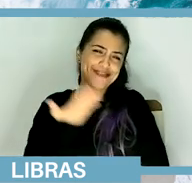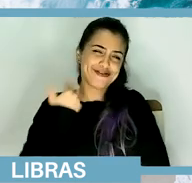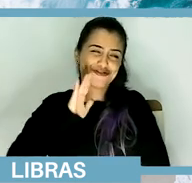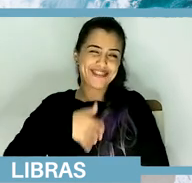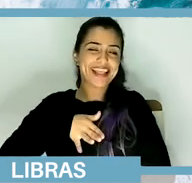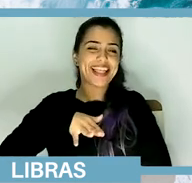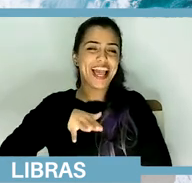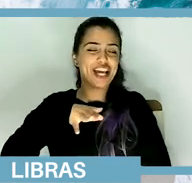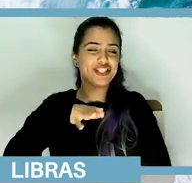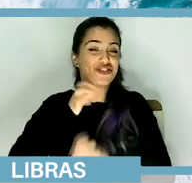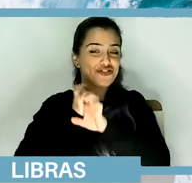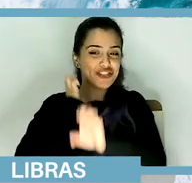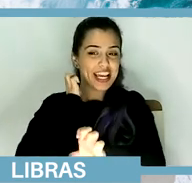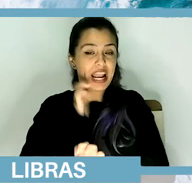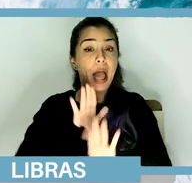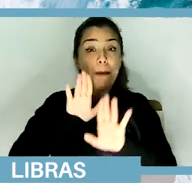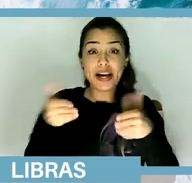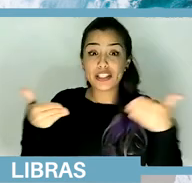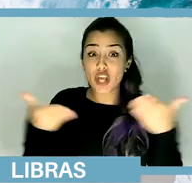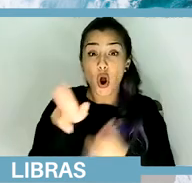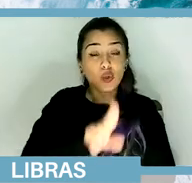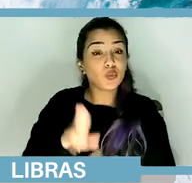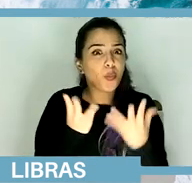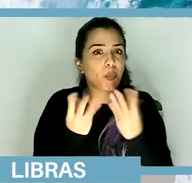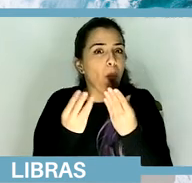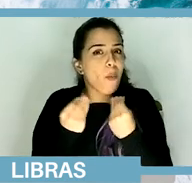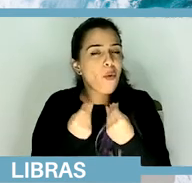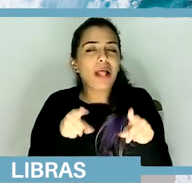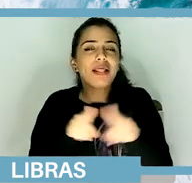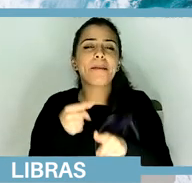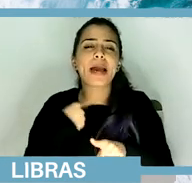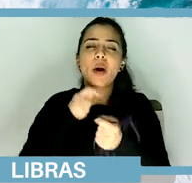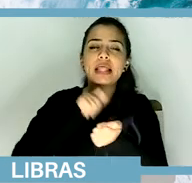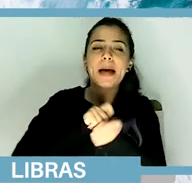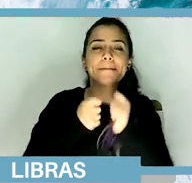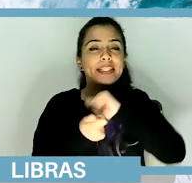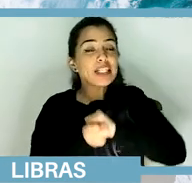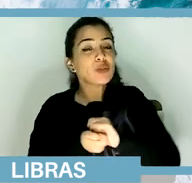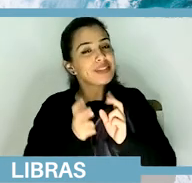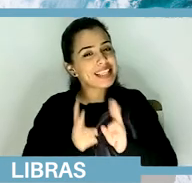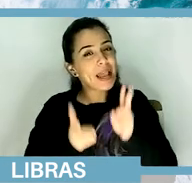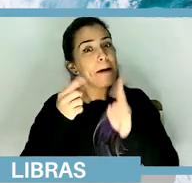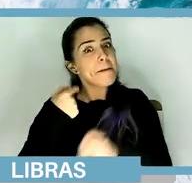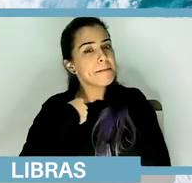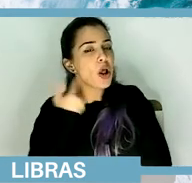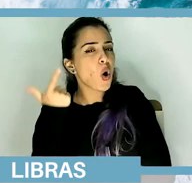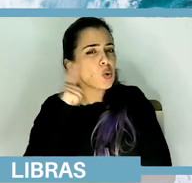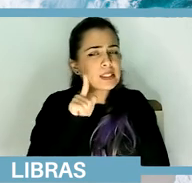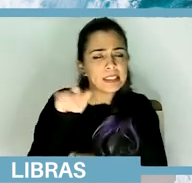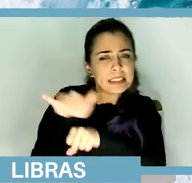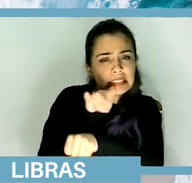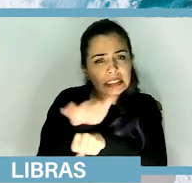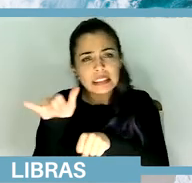passei a usar muito mais do que eu imaginava, né? E eu fui remodelando as minhas planilhas para elas funcionarem bem, para eu gostar delas. Isso foi um